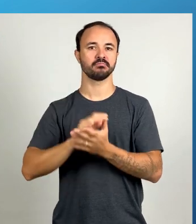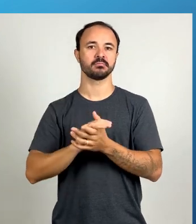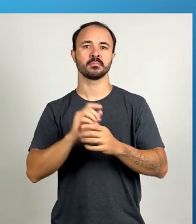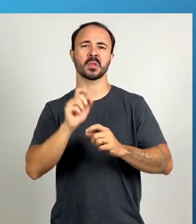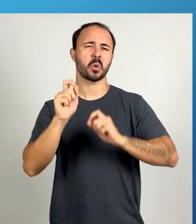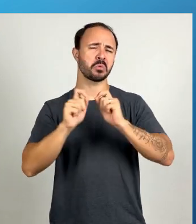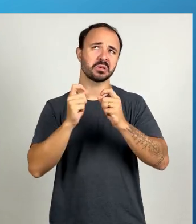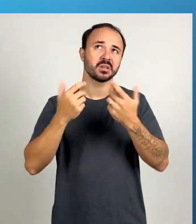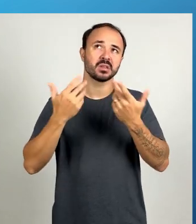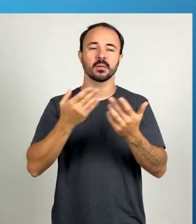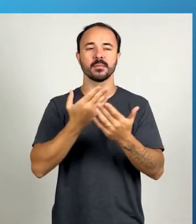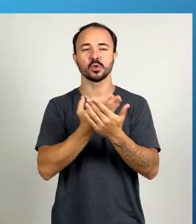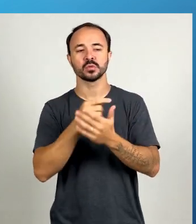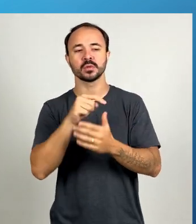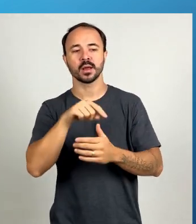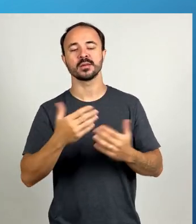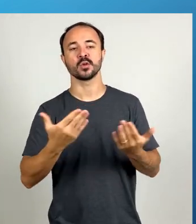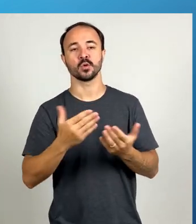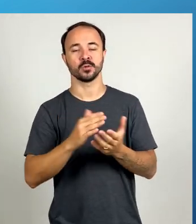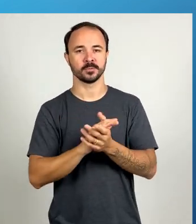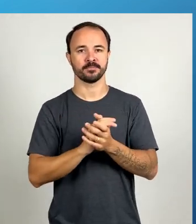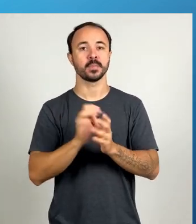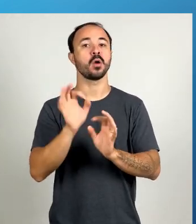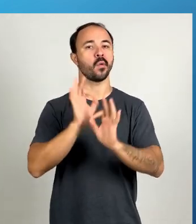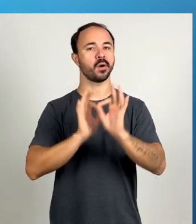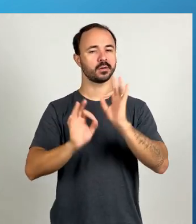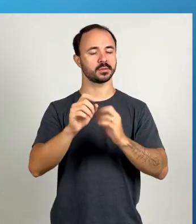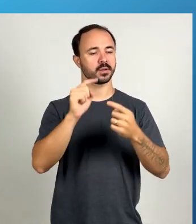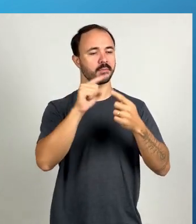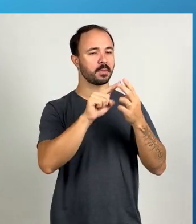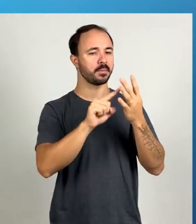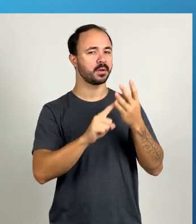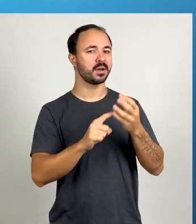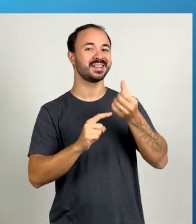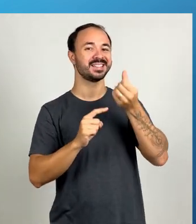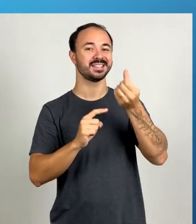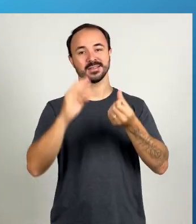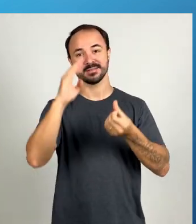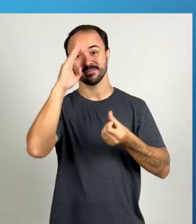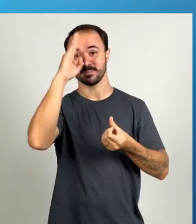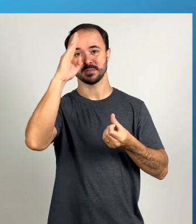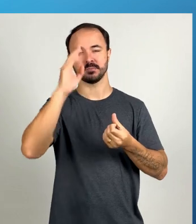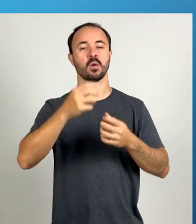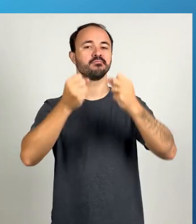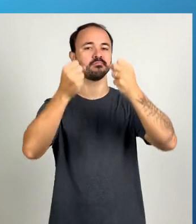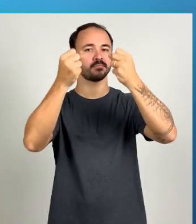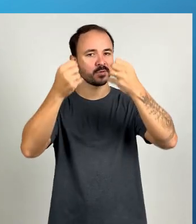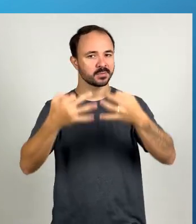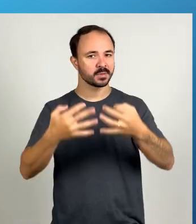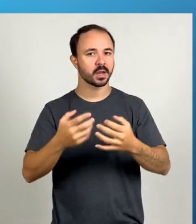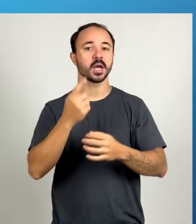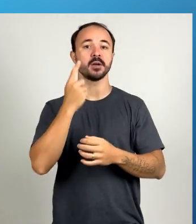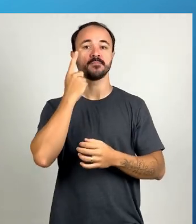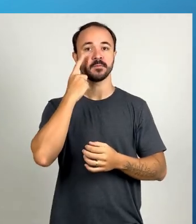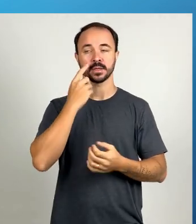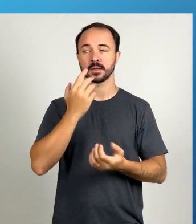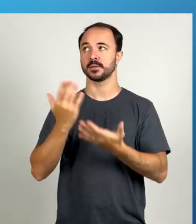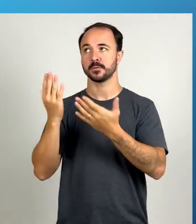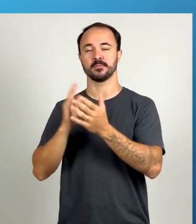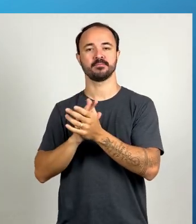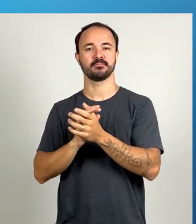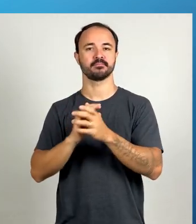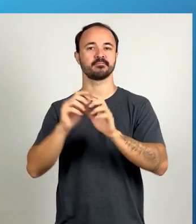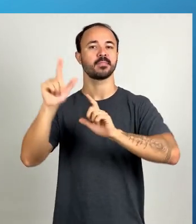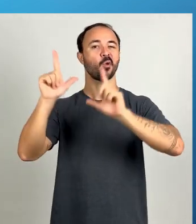Eu separei aqui 6 pontos mais relevantes para a gente fazer esse recorte para vocês, tá? Acompanha com a prof aqui em